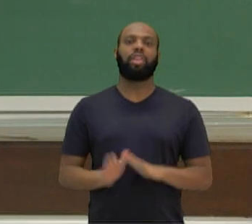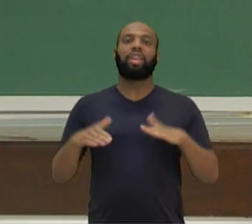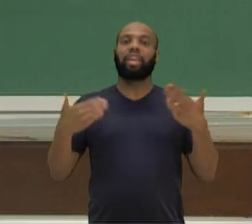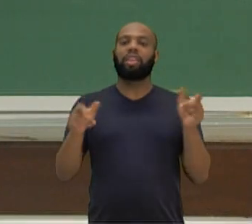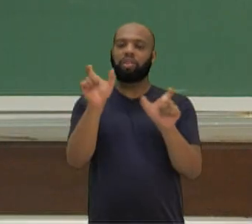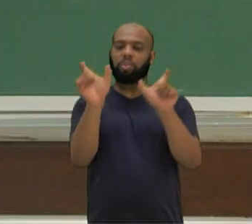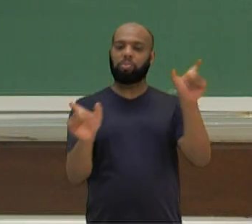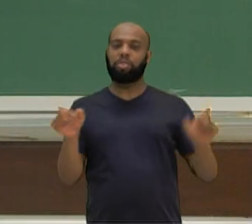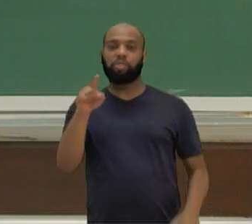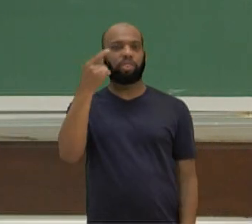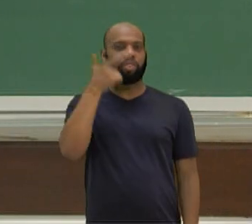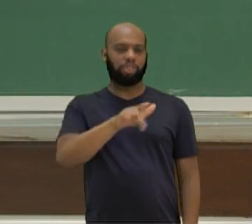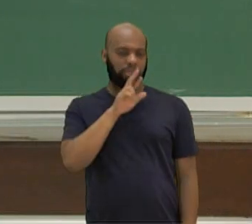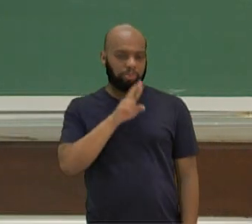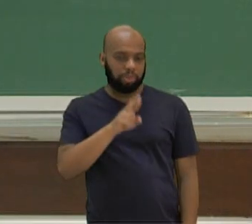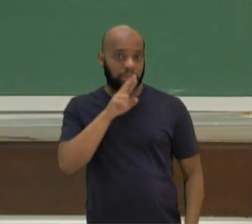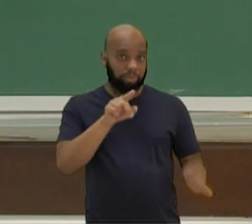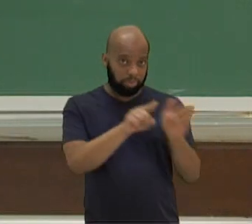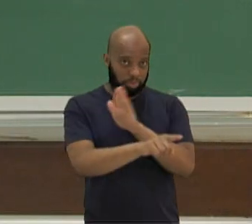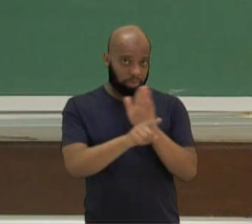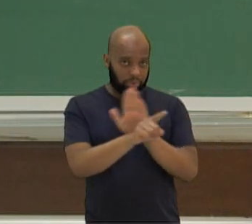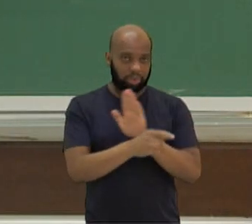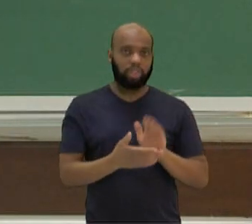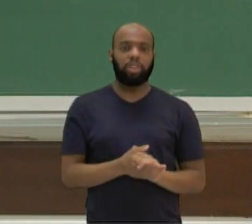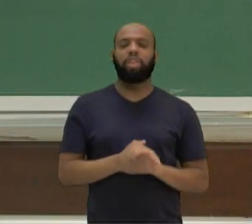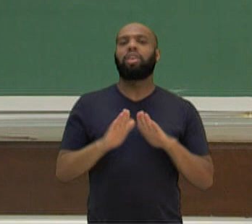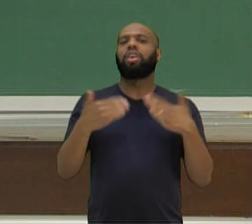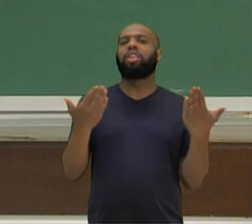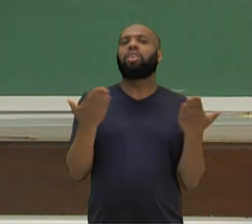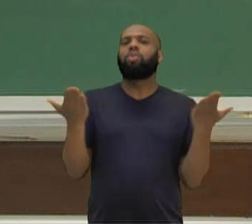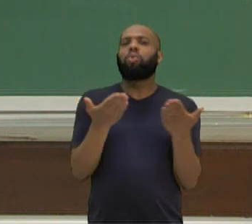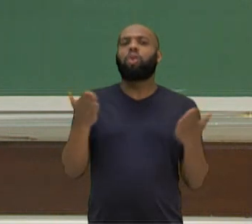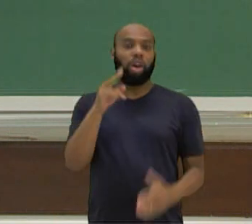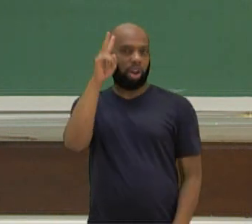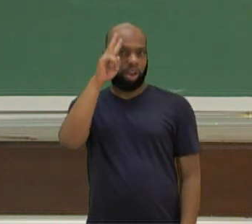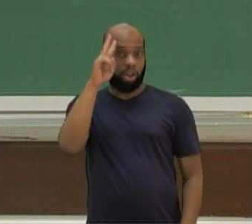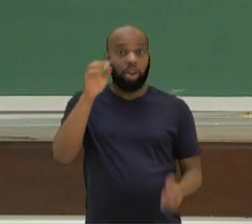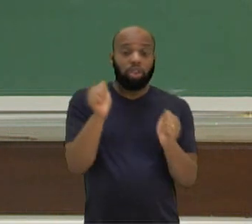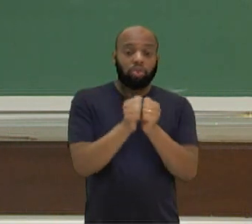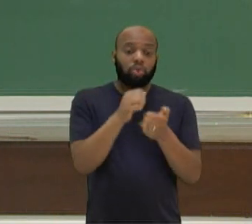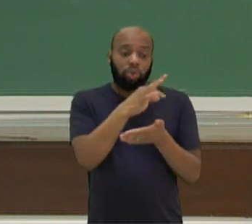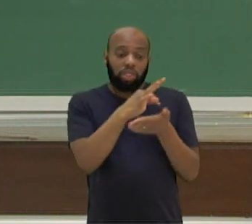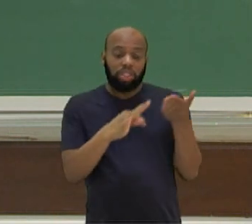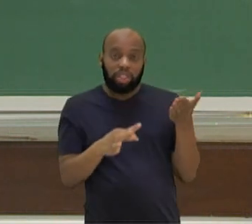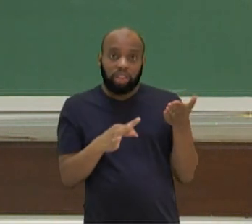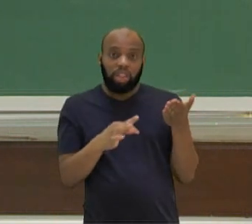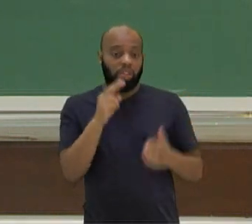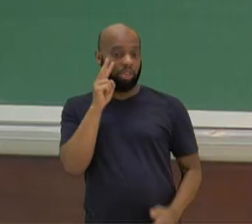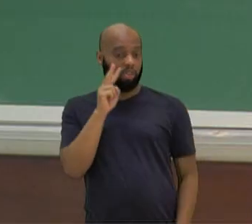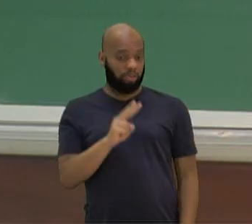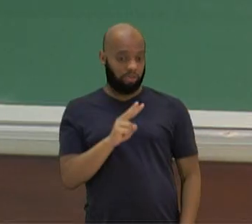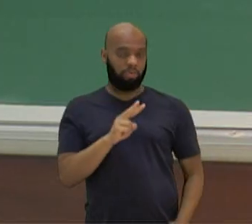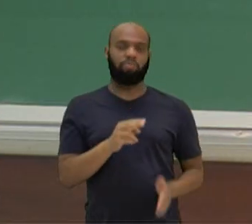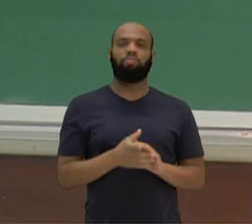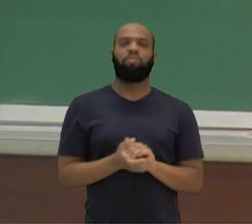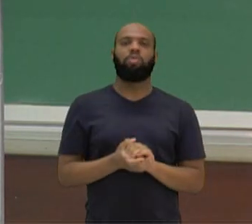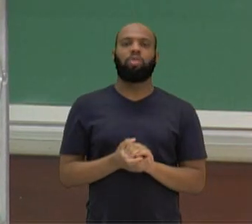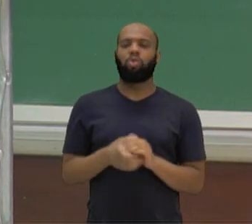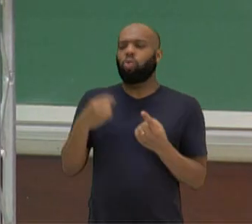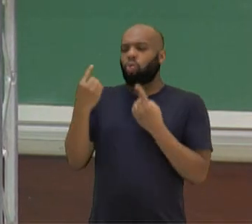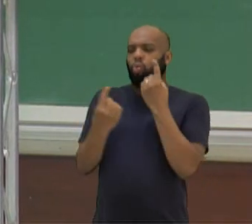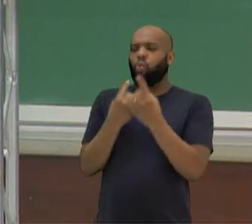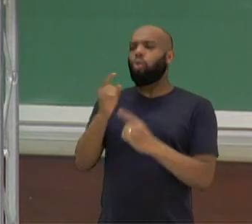E aí, pessoal, conseguiram responder a questão? Então vamos relembrar o texto que nós acabamos de ler. Qual a